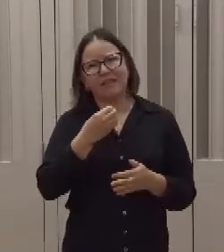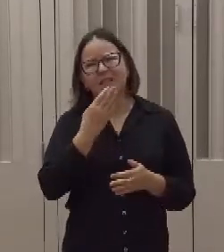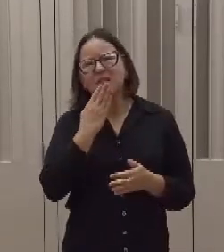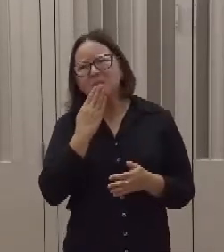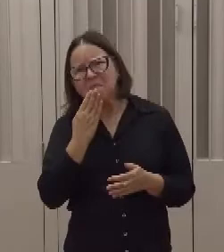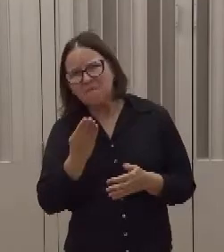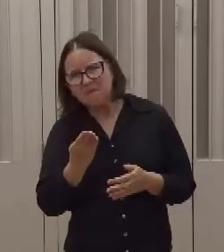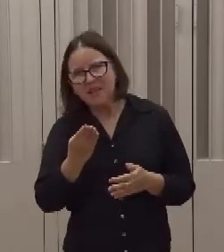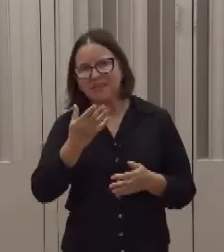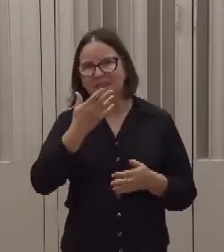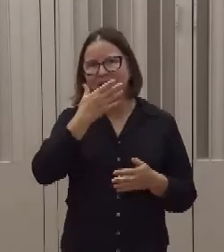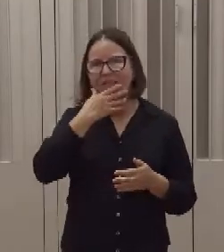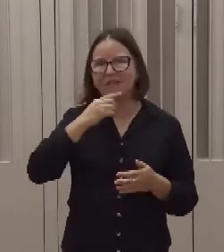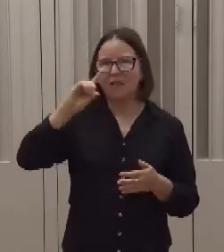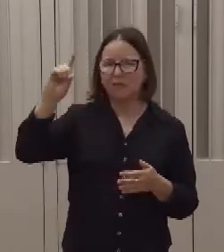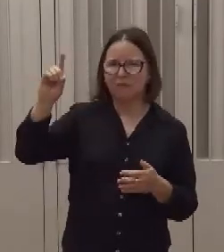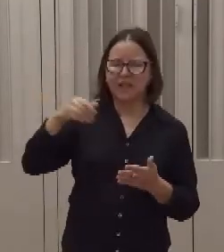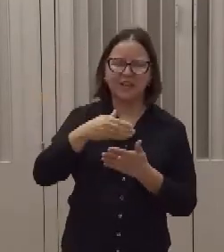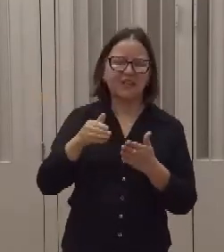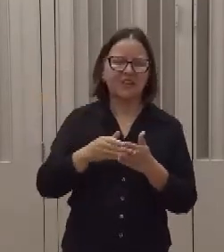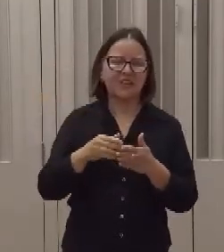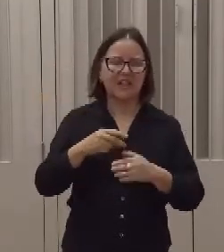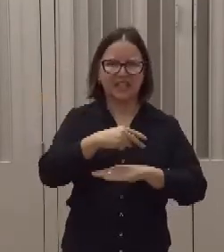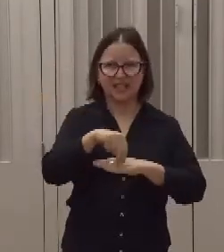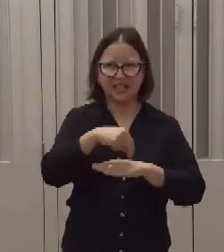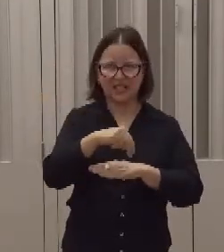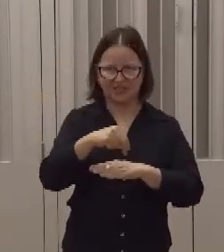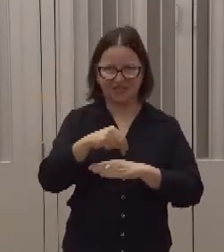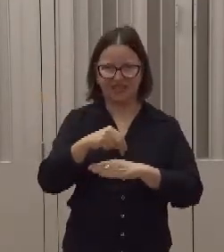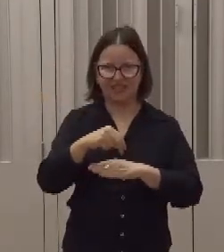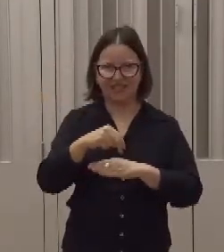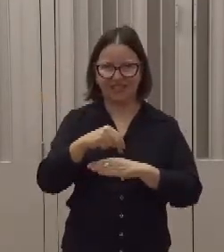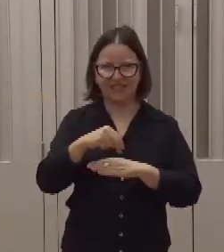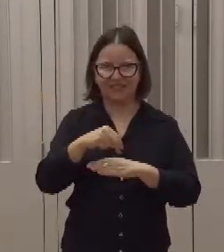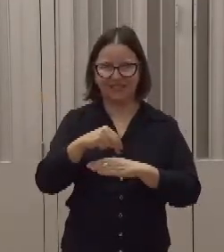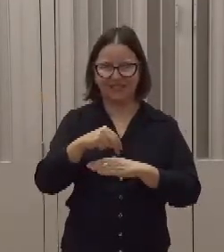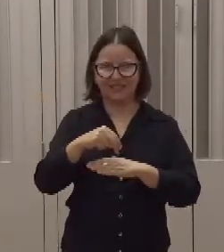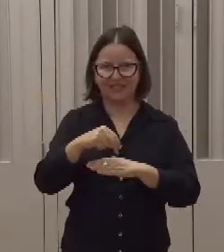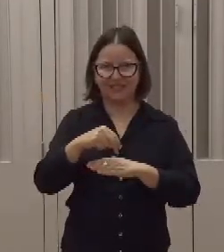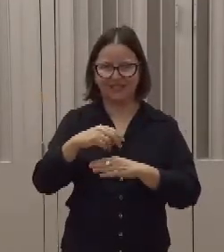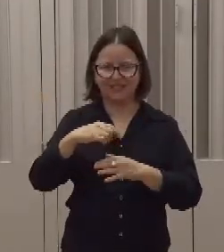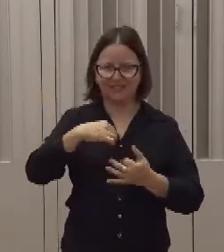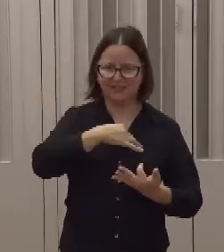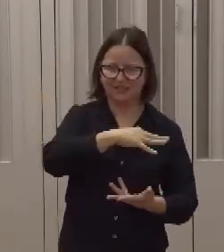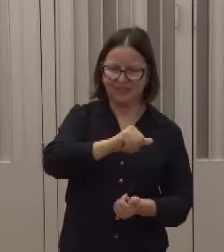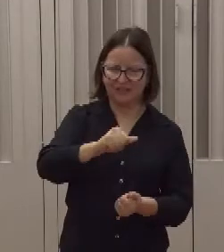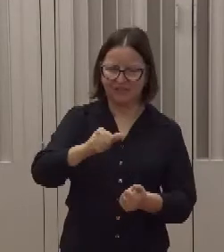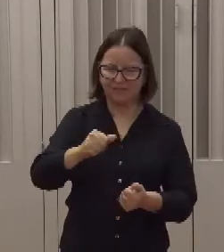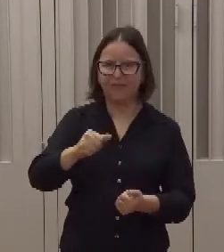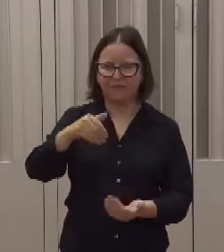da terra como sua possessão? Será que Jesus fez essa pergunta?